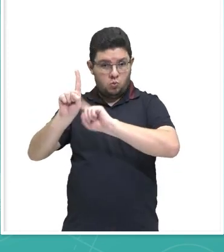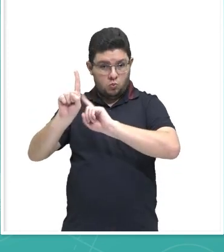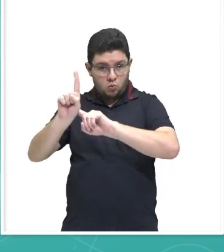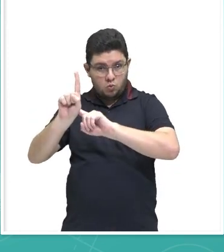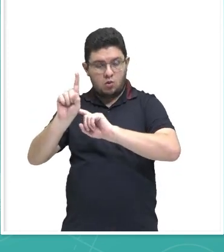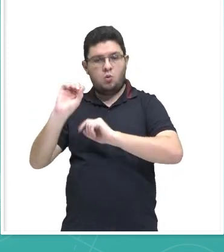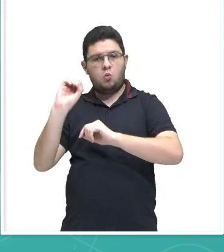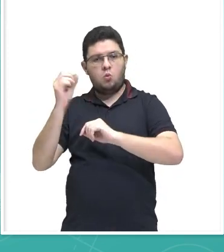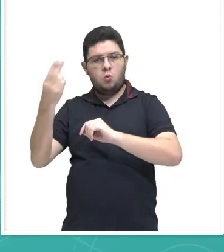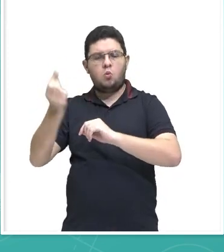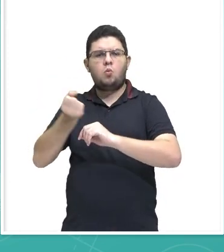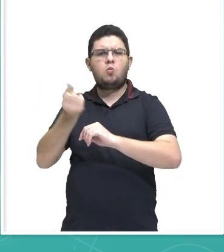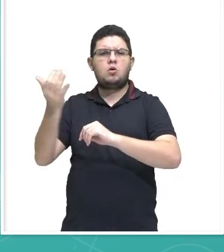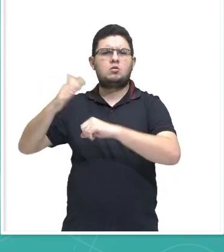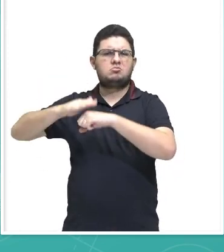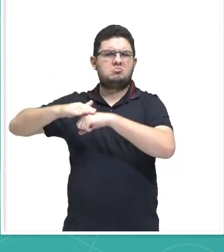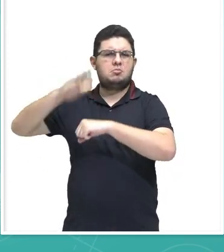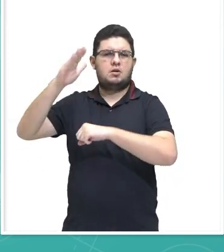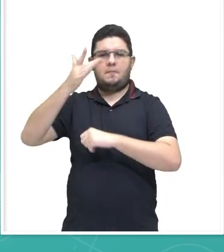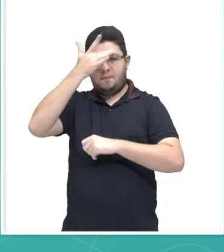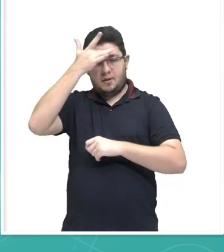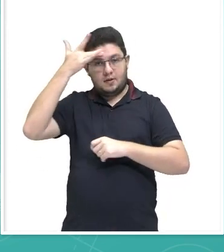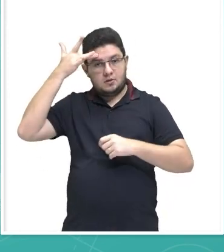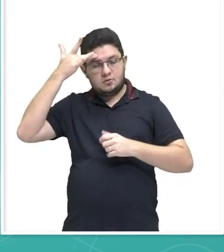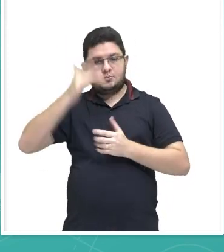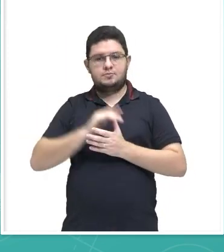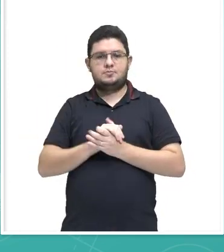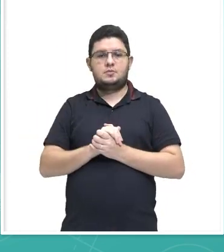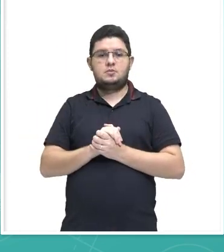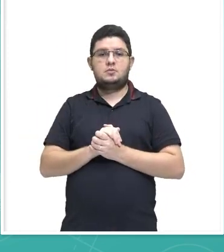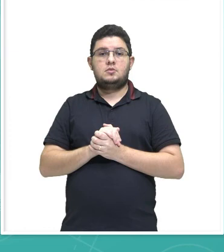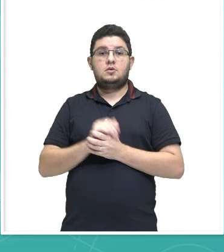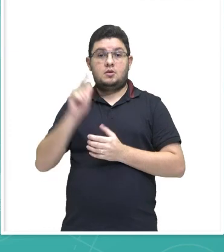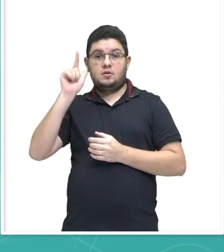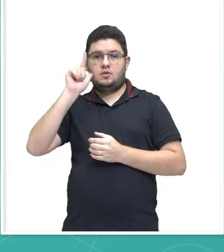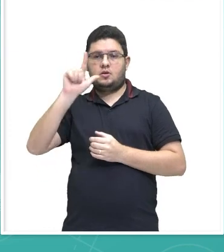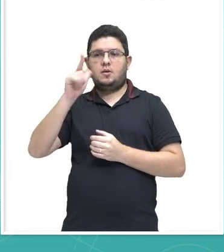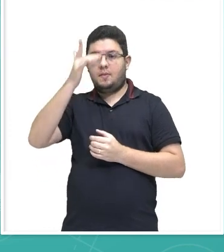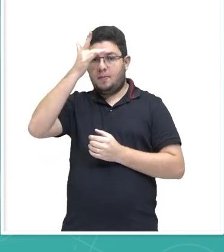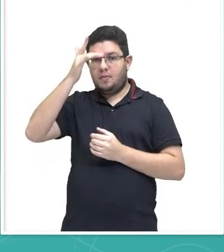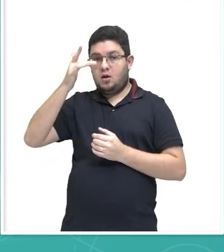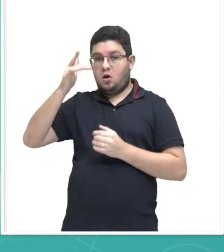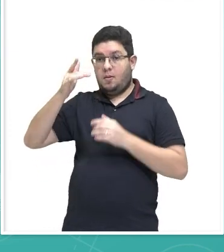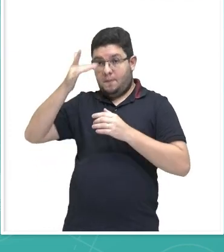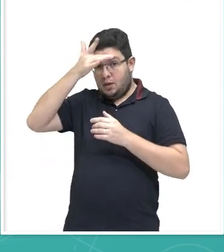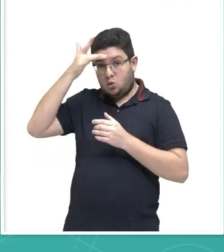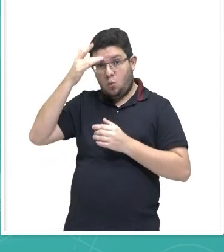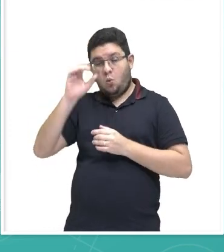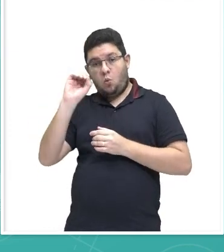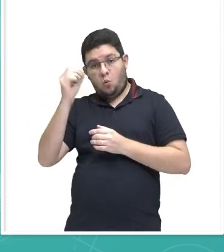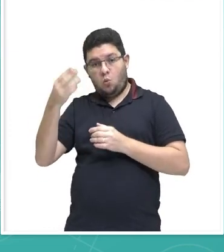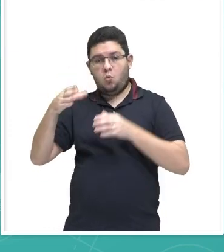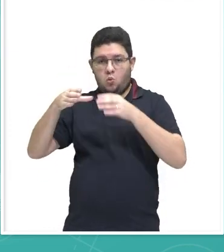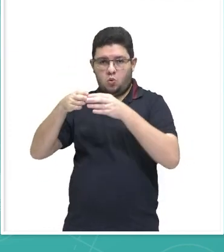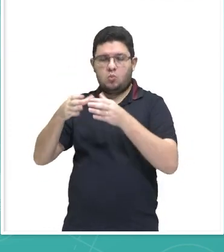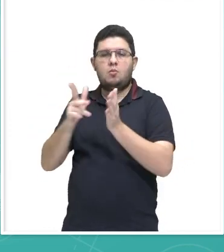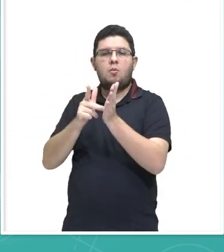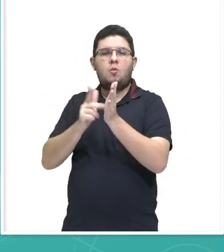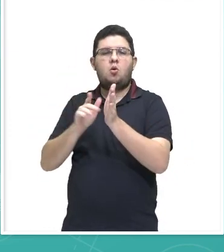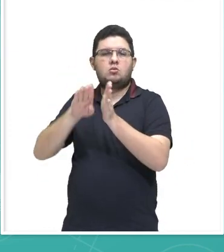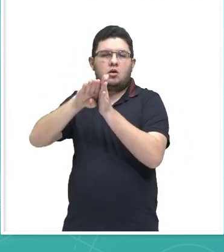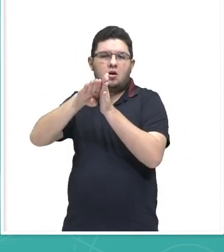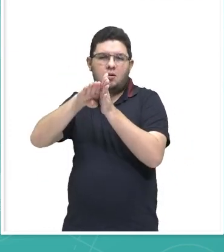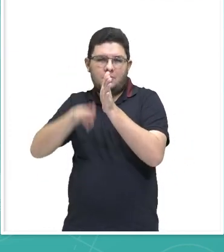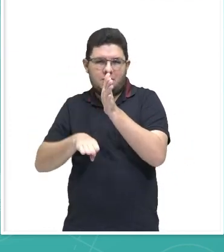ou mais pessoas e a vitória daqueles que têm menos pontos. A gente já sabe que está errado essa porque quando